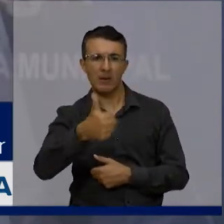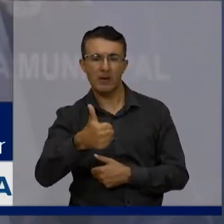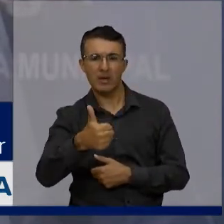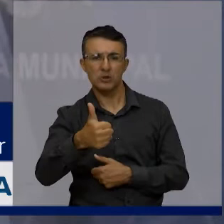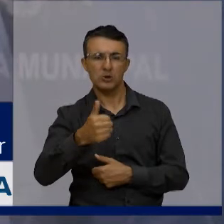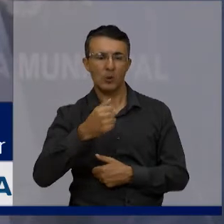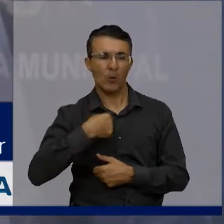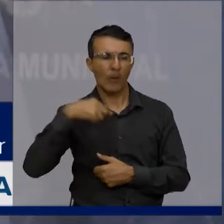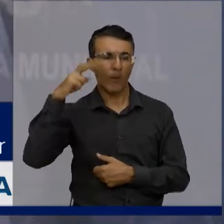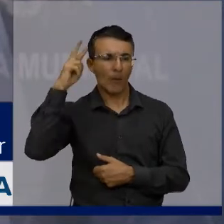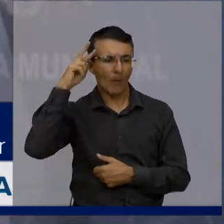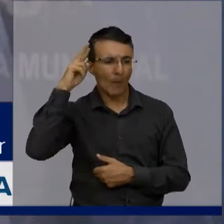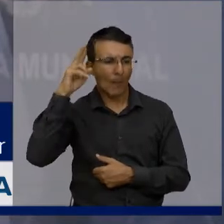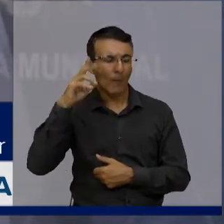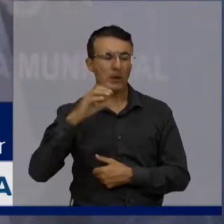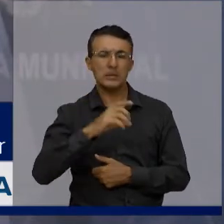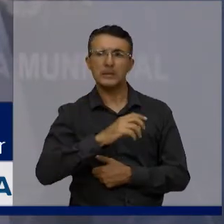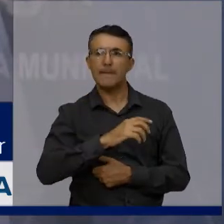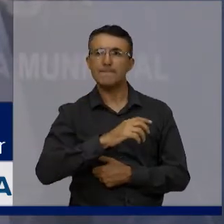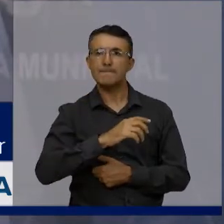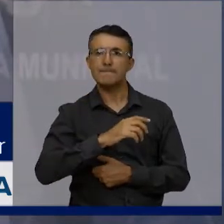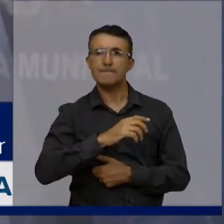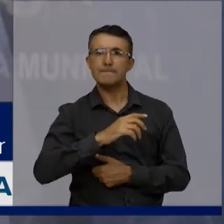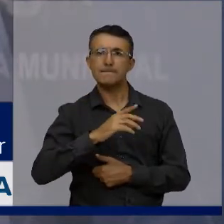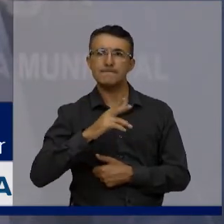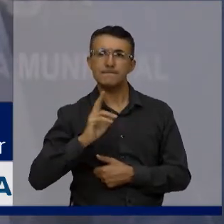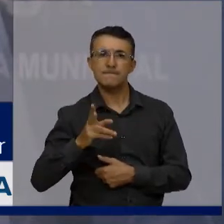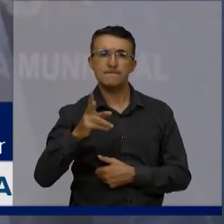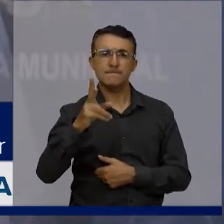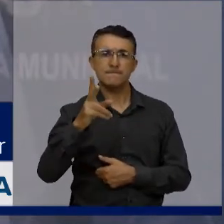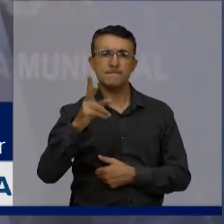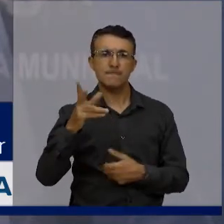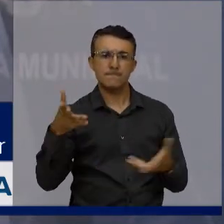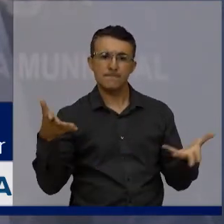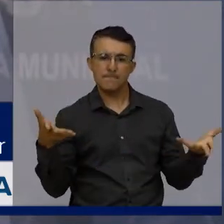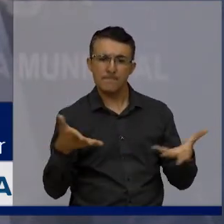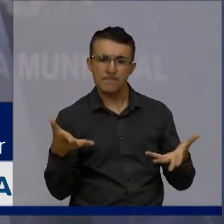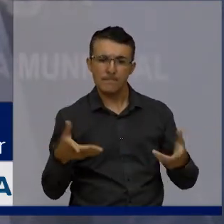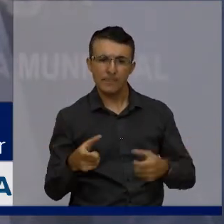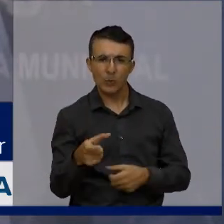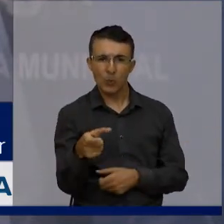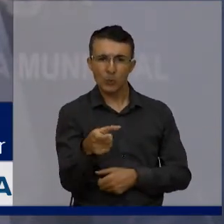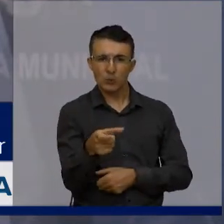para sempre em nossa cidade. Hoje foi o dia do lançamento da carteirinha de